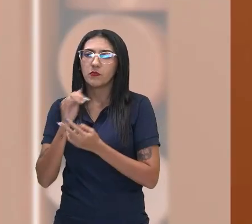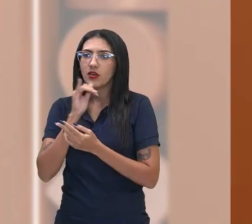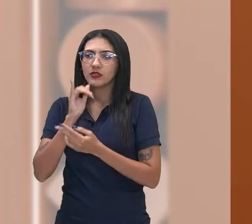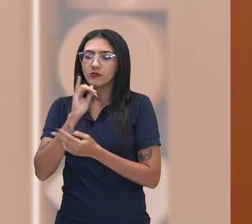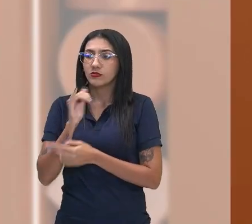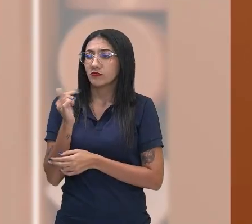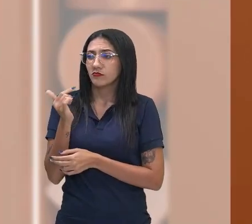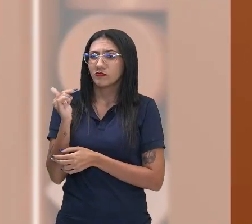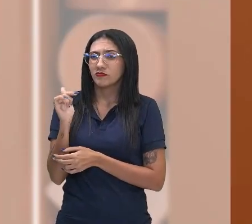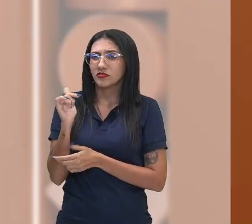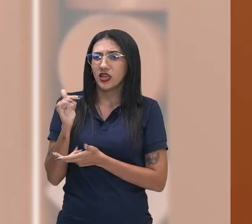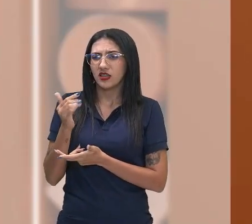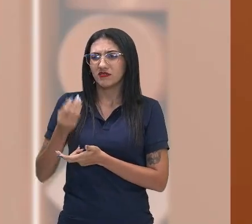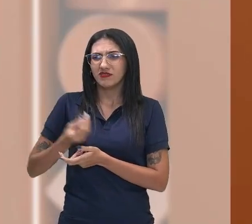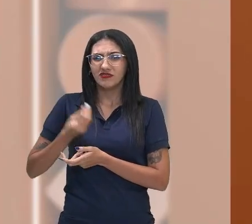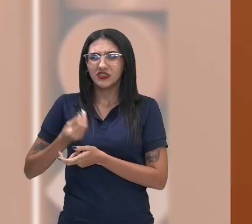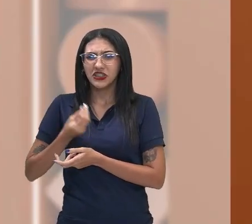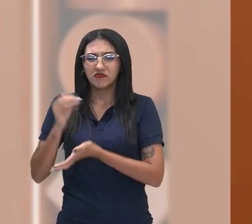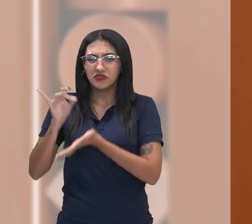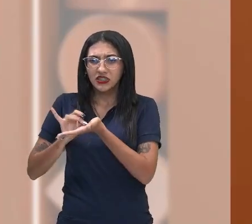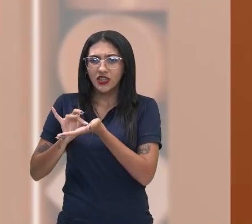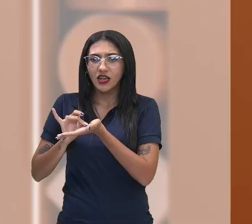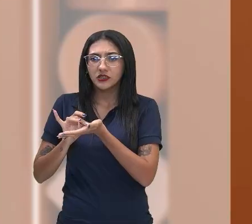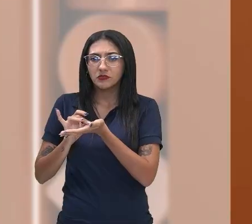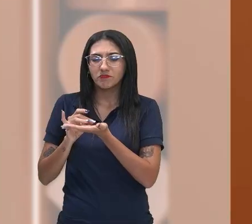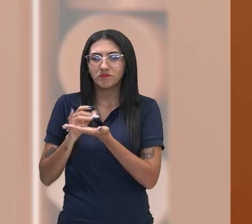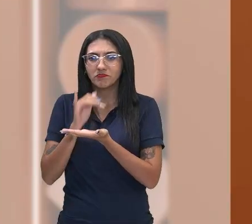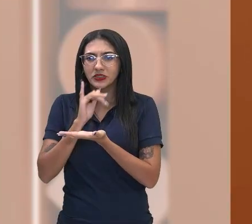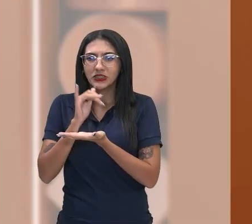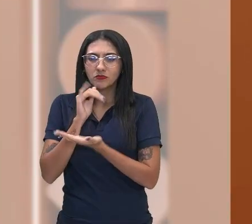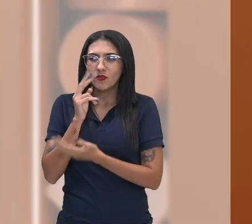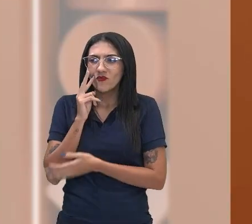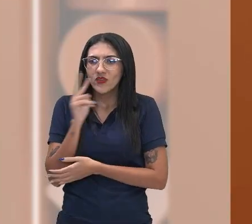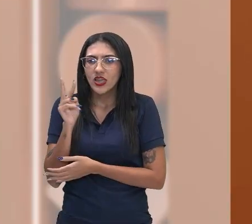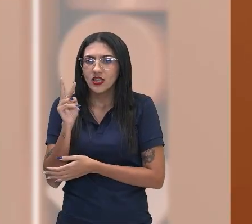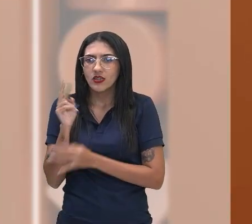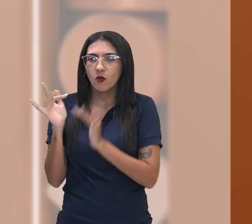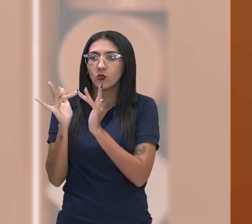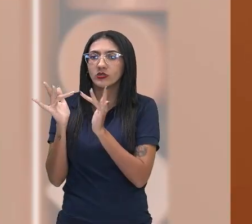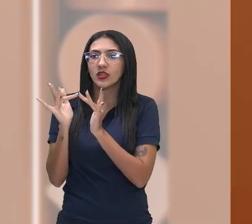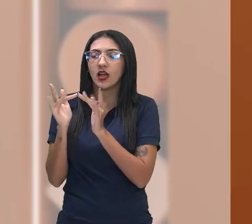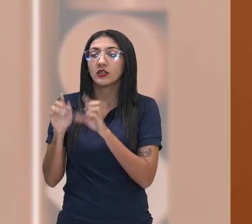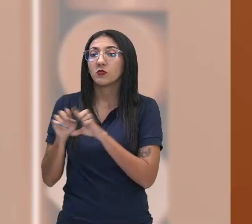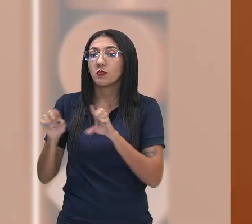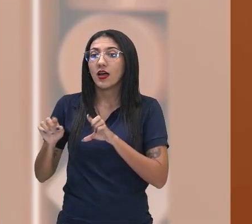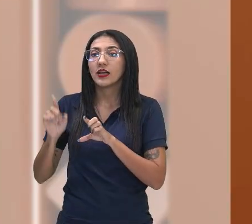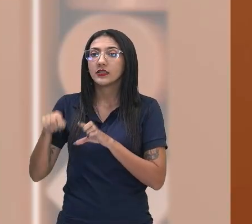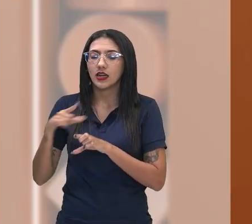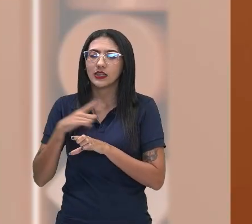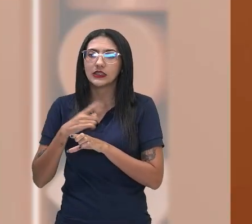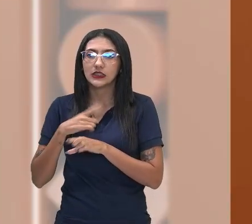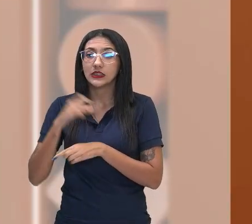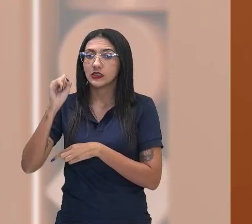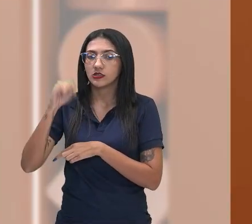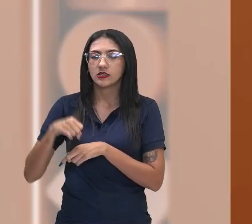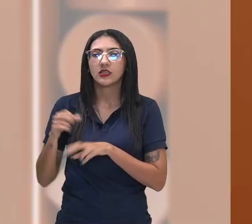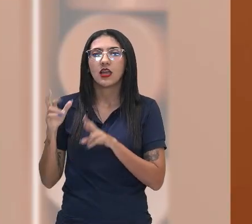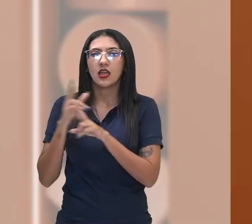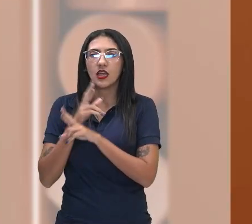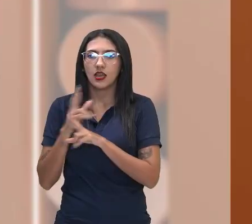não necessariamente você consegue tocar, mas elas fazem parte da